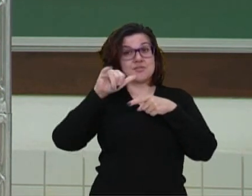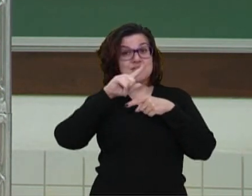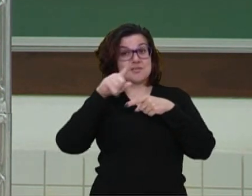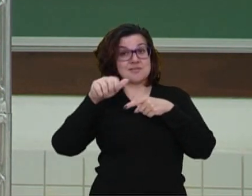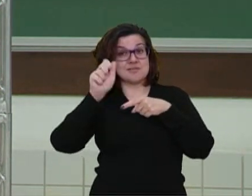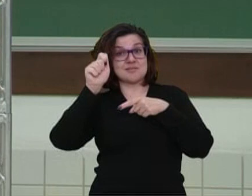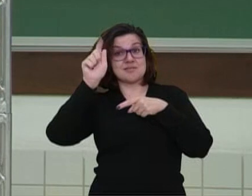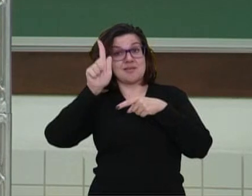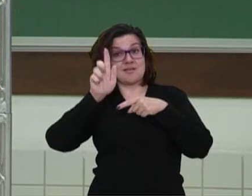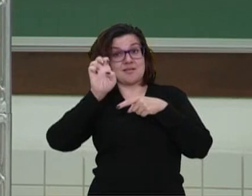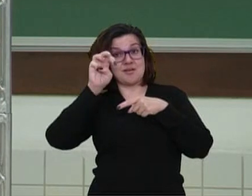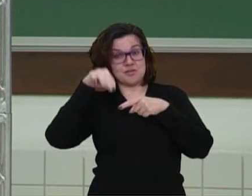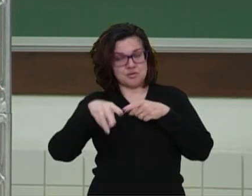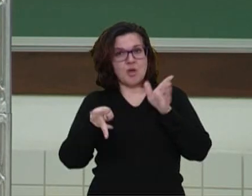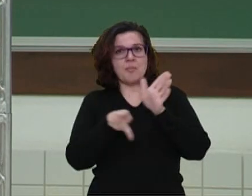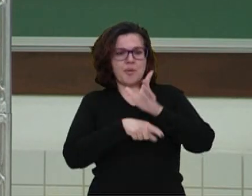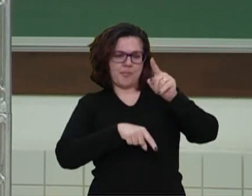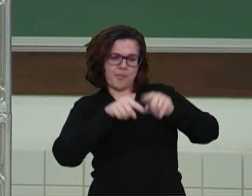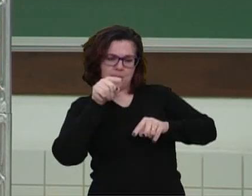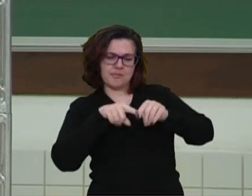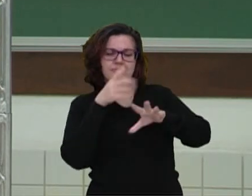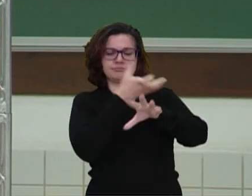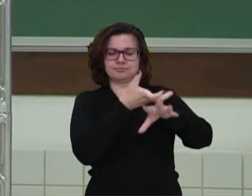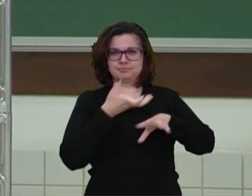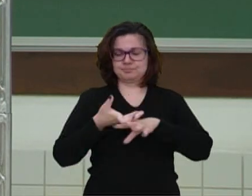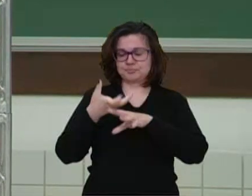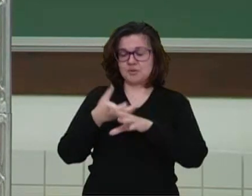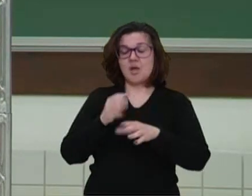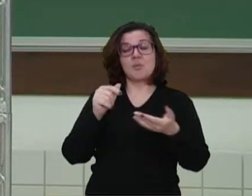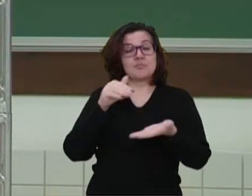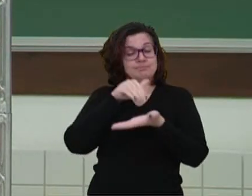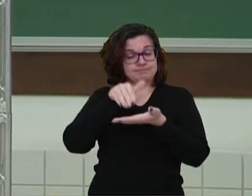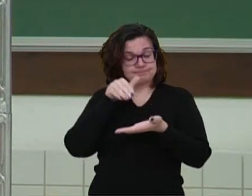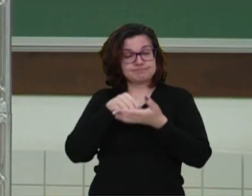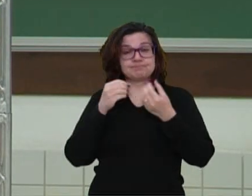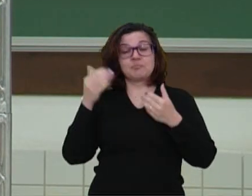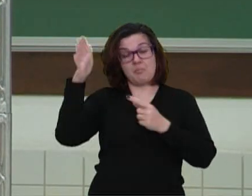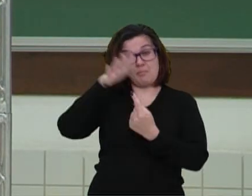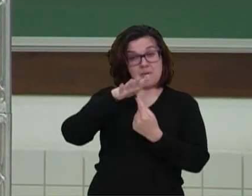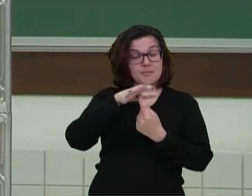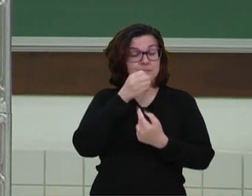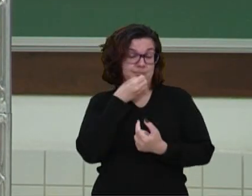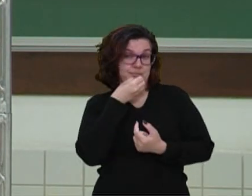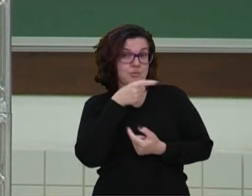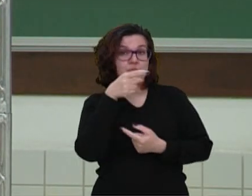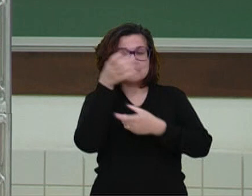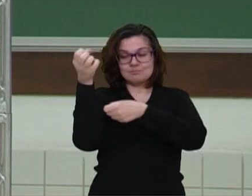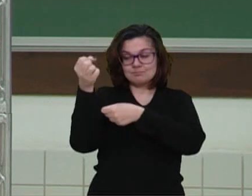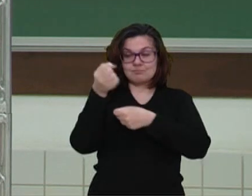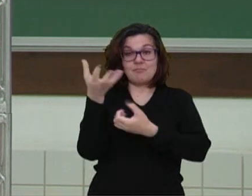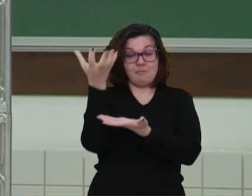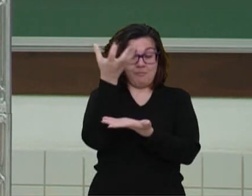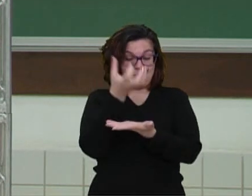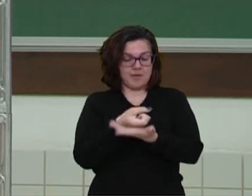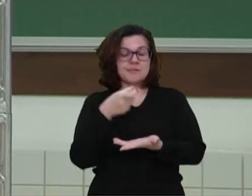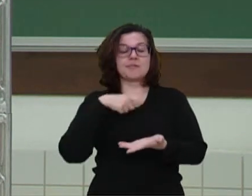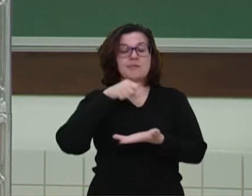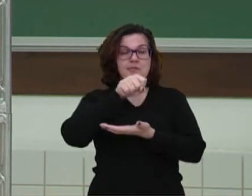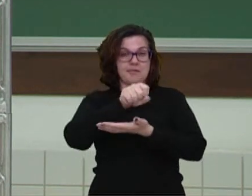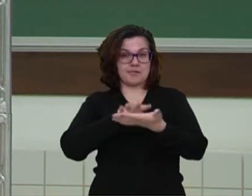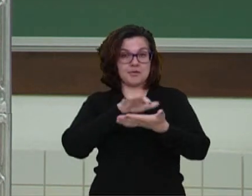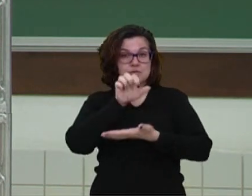didático preparado pela equipe da Secretaria de Educação do Paraná. Quando você baixar esse material, tem lá também